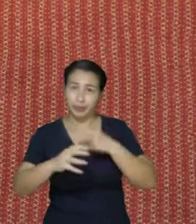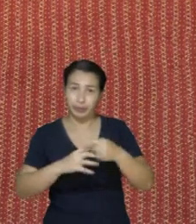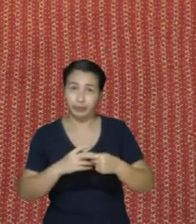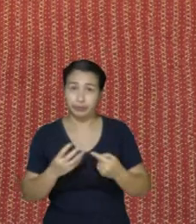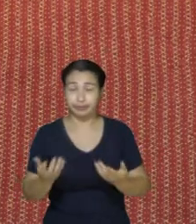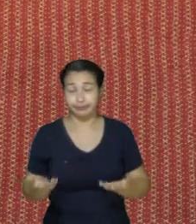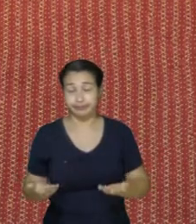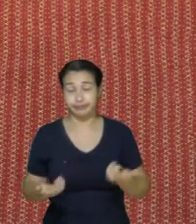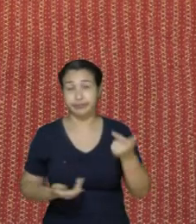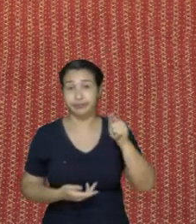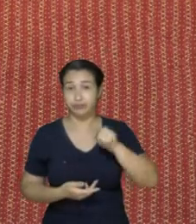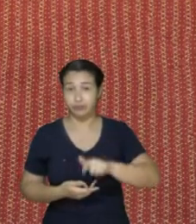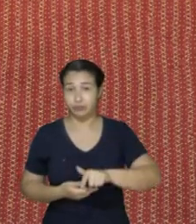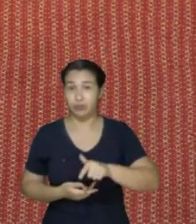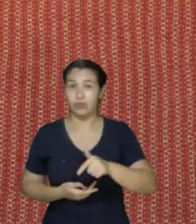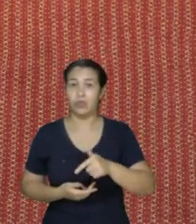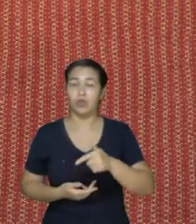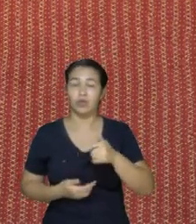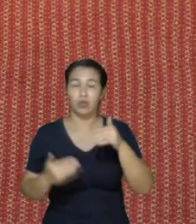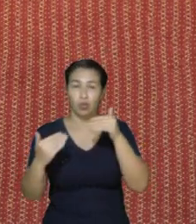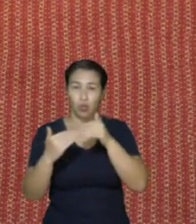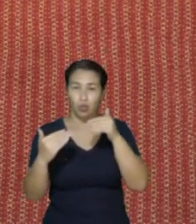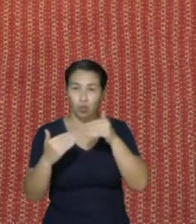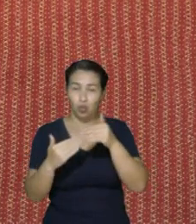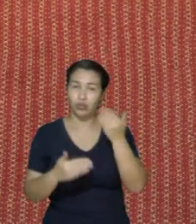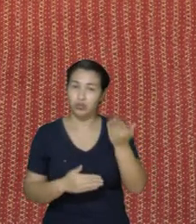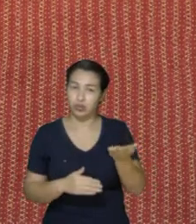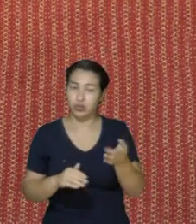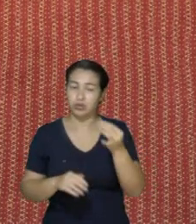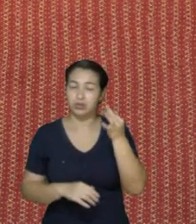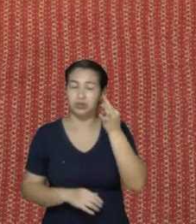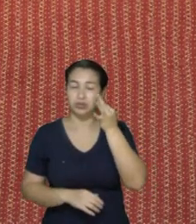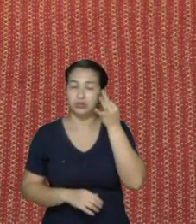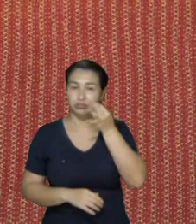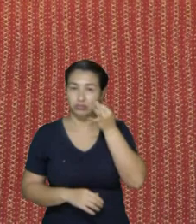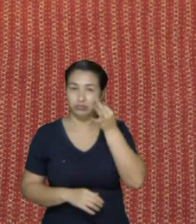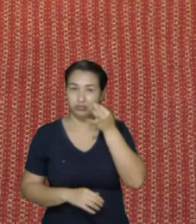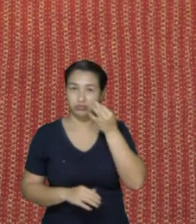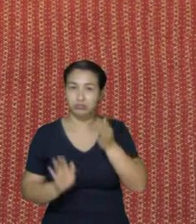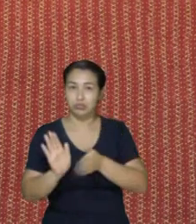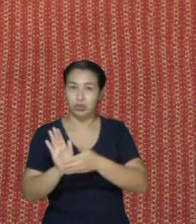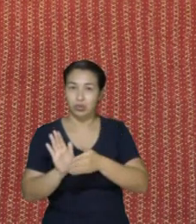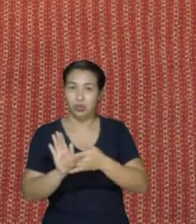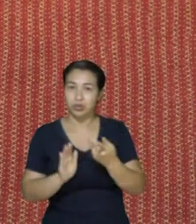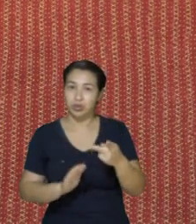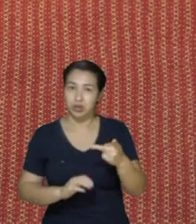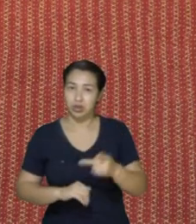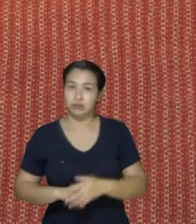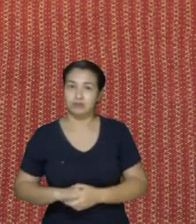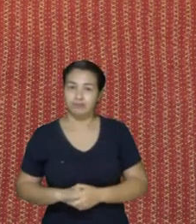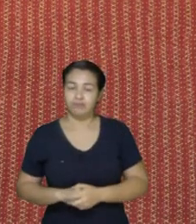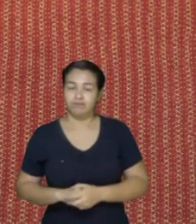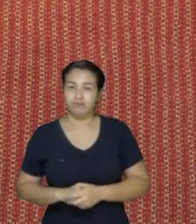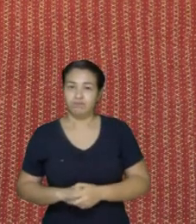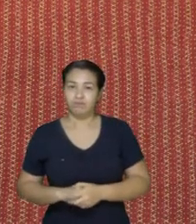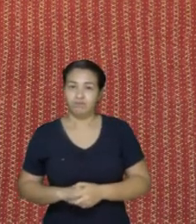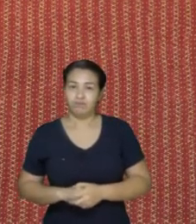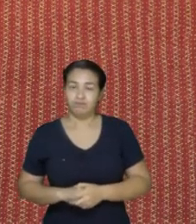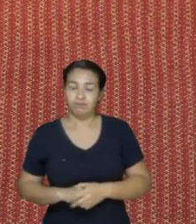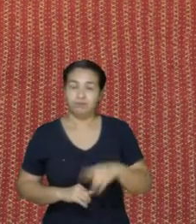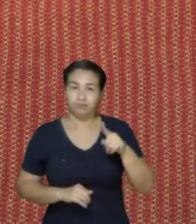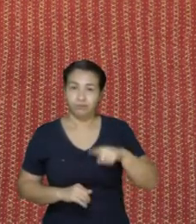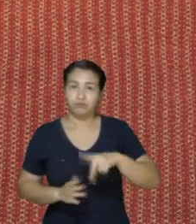que se acompanhe, parabenizar o deputado pela proposta ali, e dizer que, realmente, eu estou